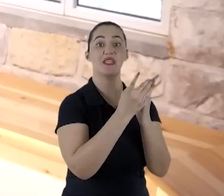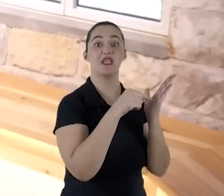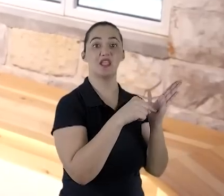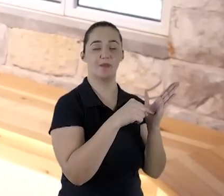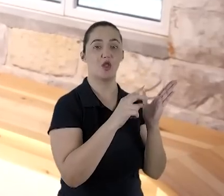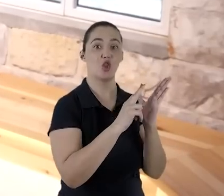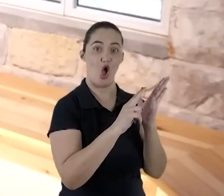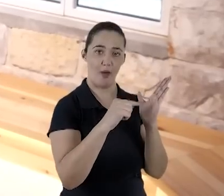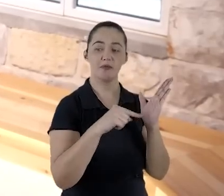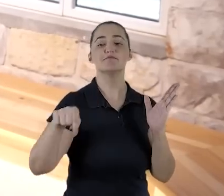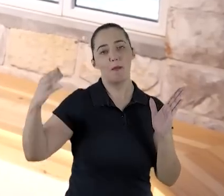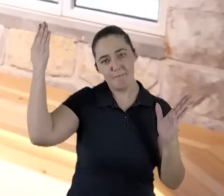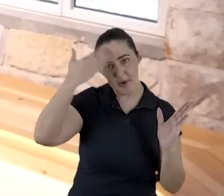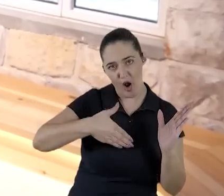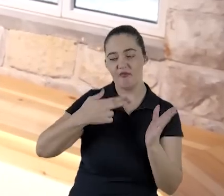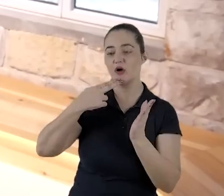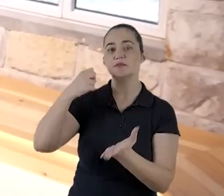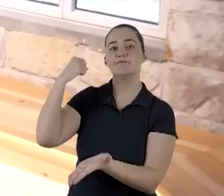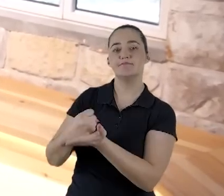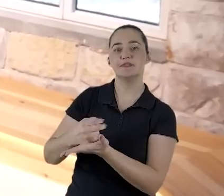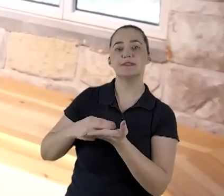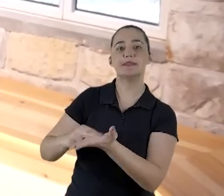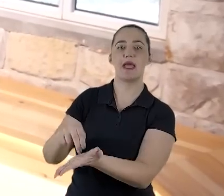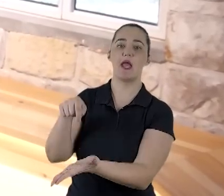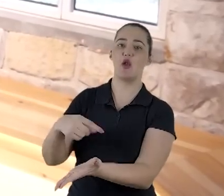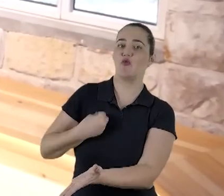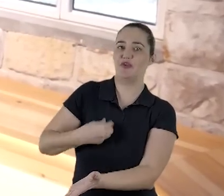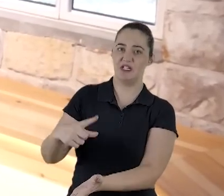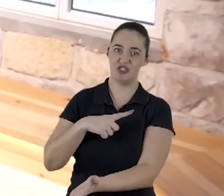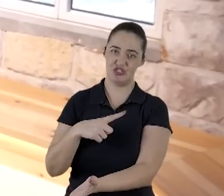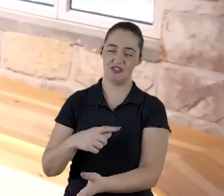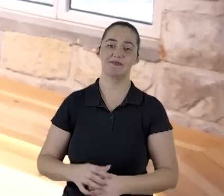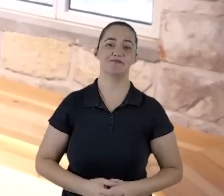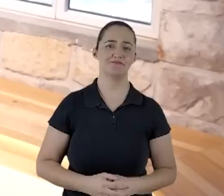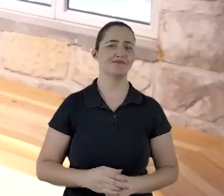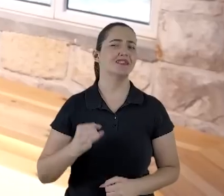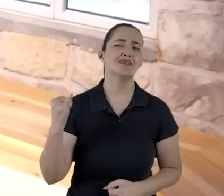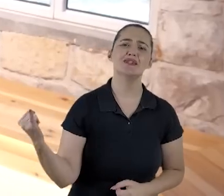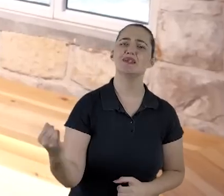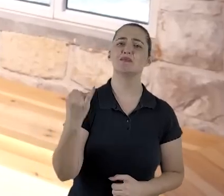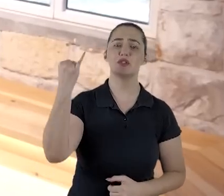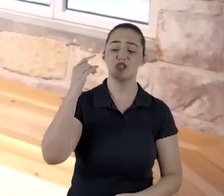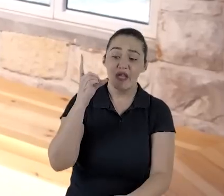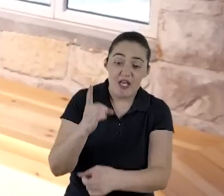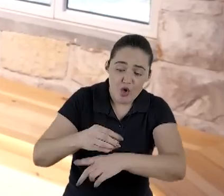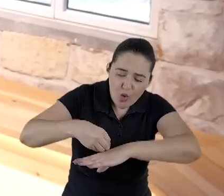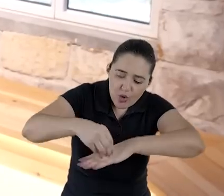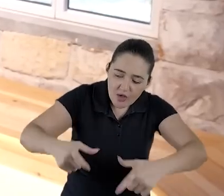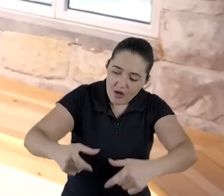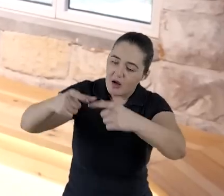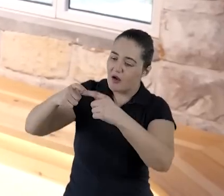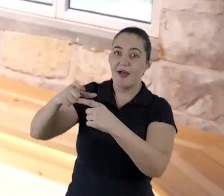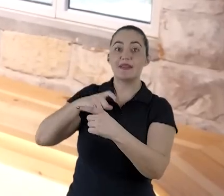aqui, comprovando que, de fato, Jeroboão esteve aqui. É muito importante quando nós encontramos uma inscrição que confirma de